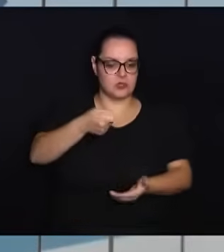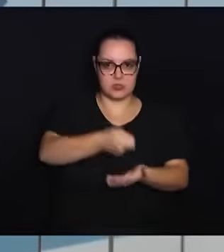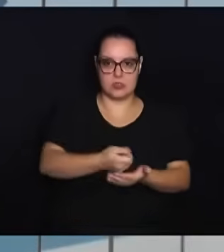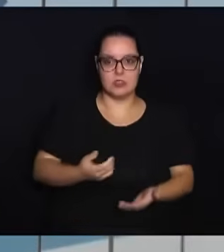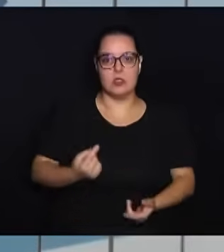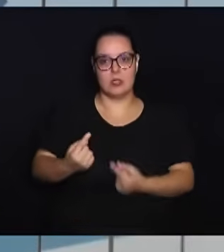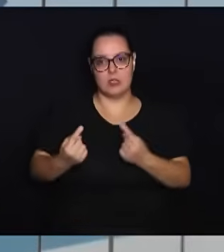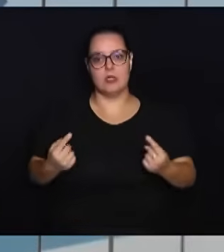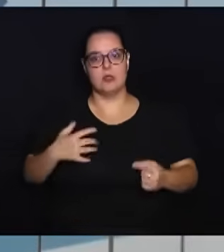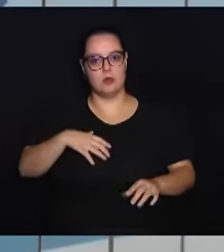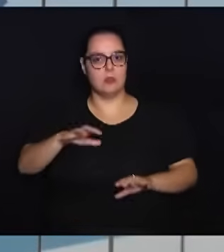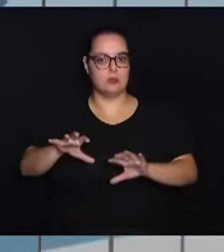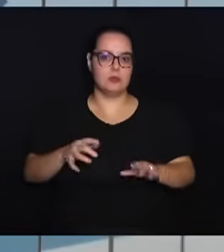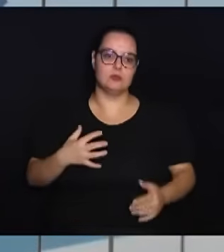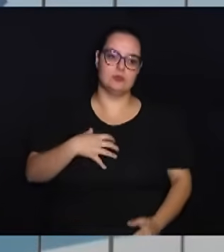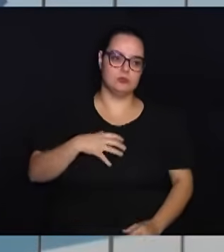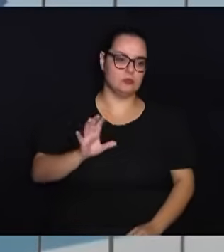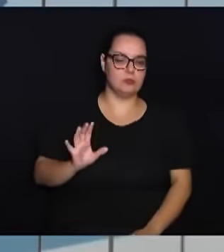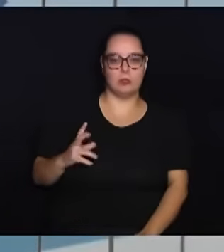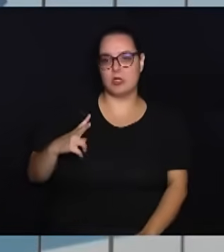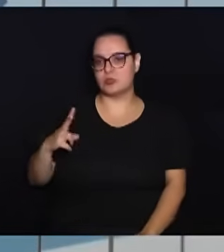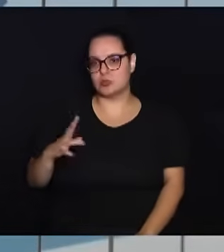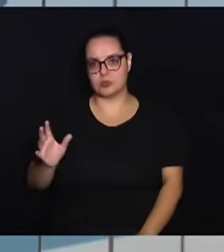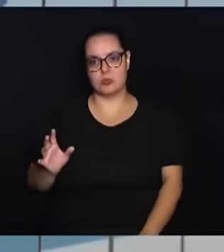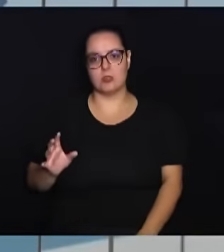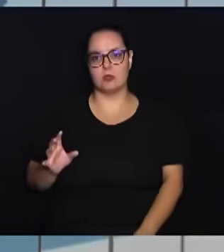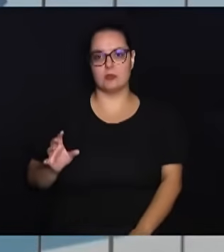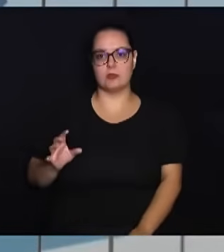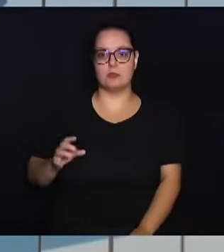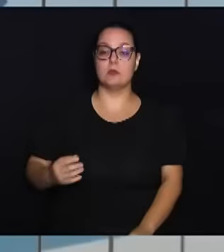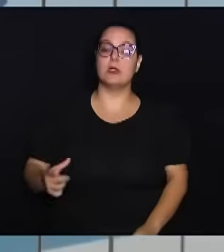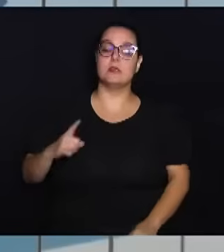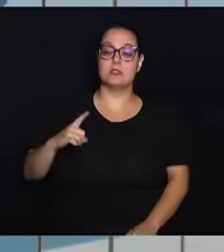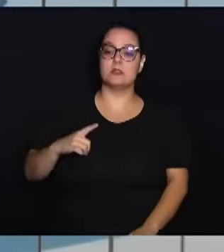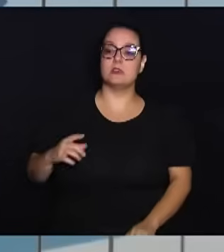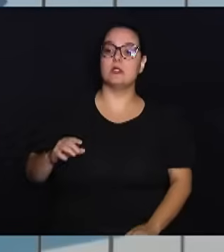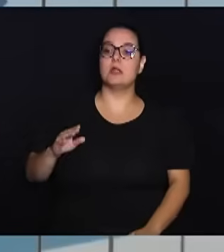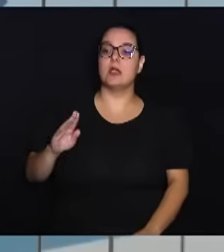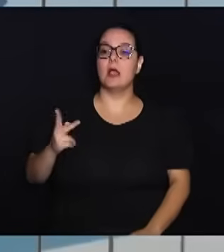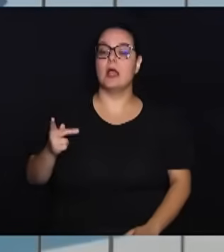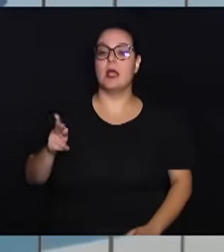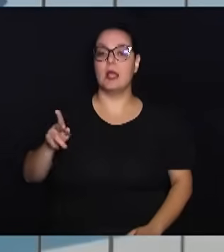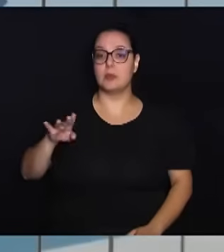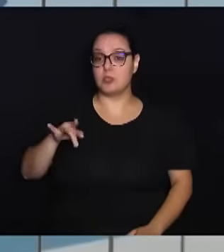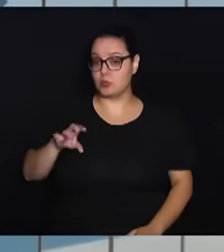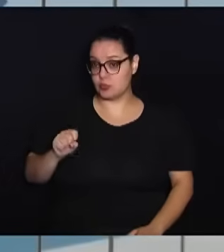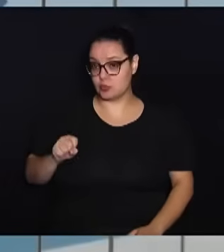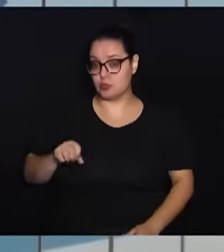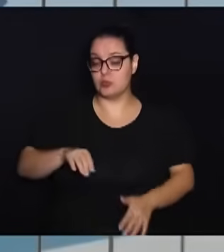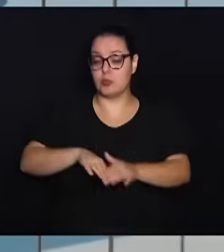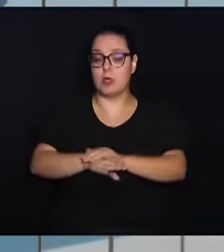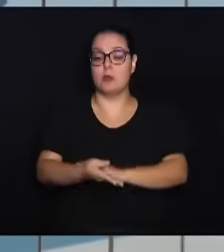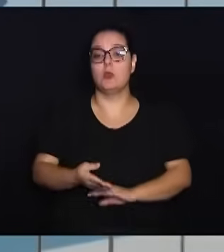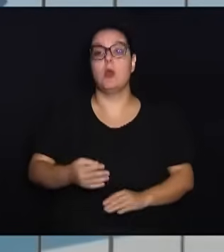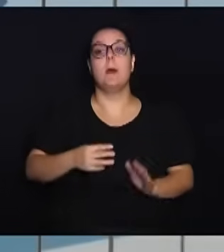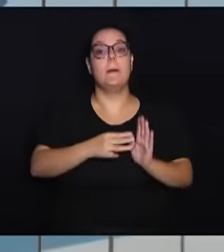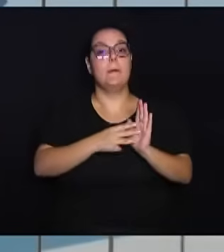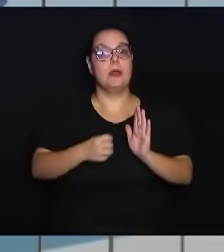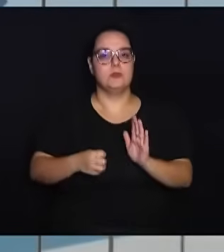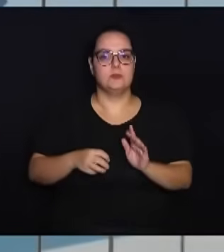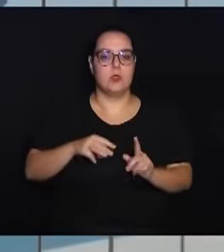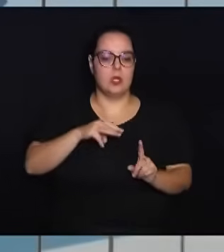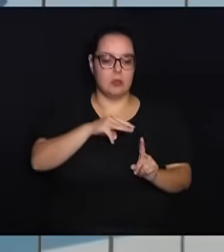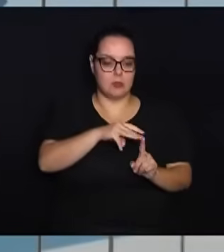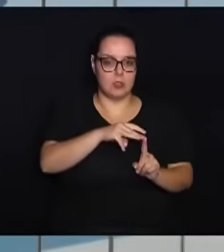pessoa funciona de uma forma, mas ela criar hábitos, né? Criar métodos para... As metas, elas